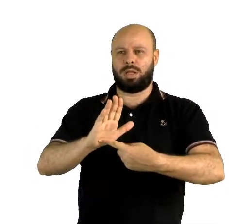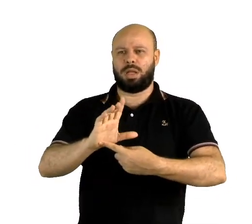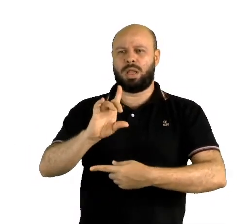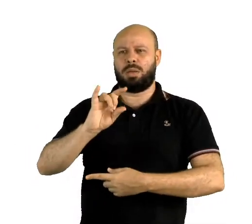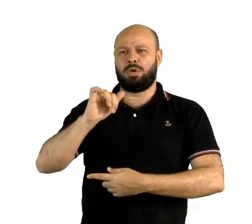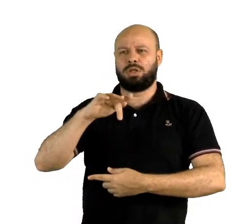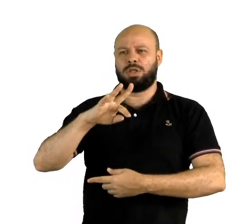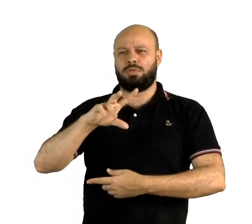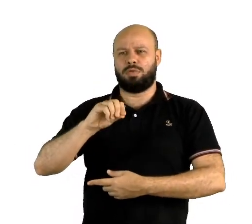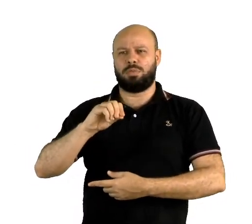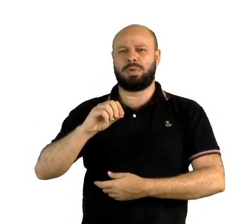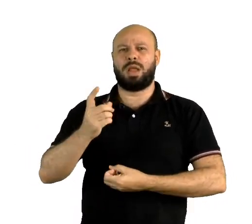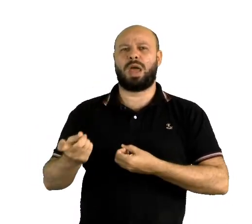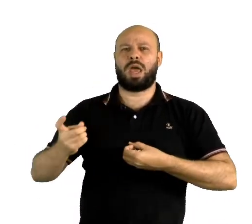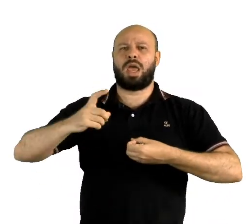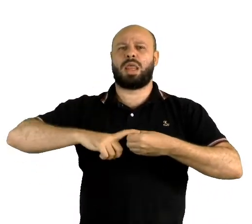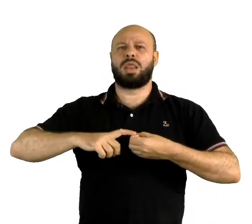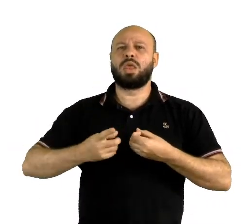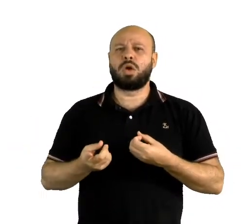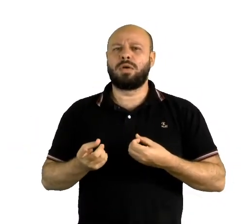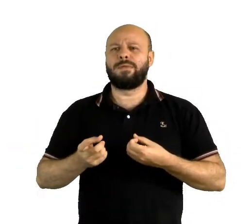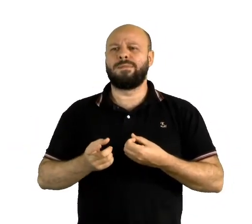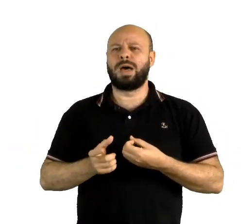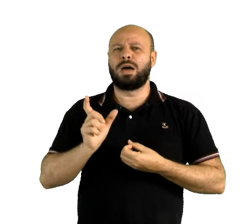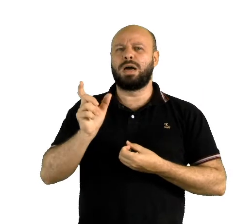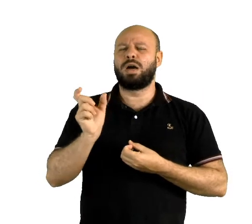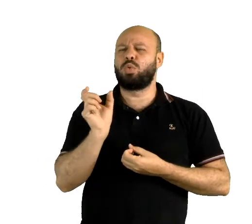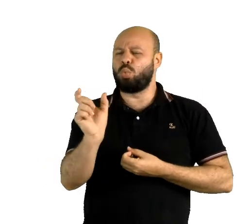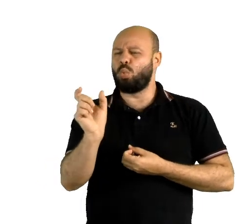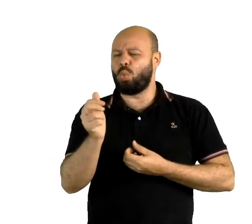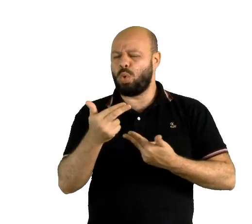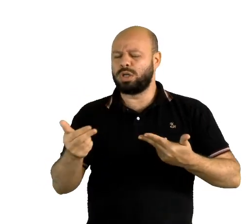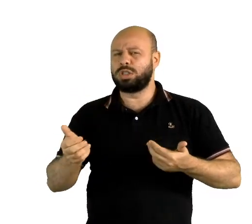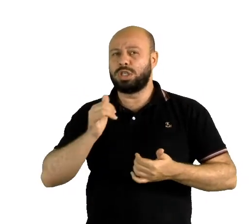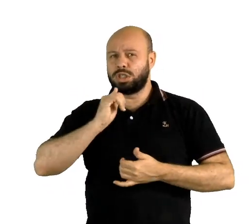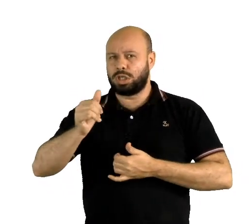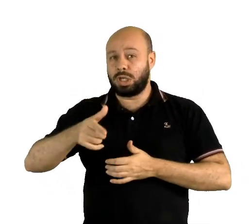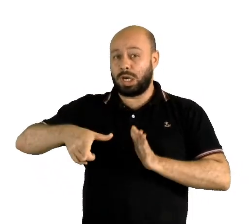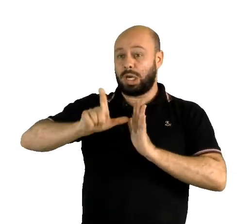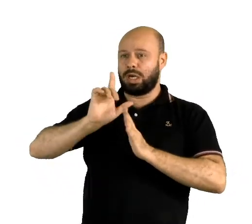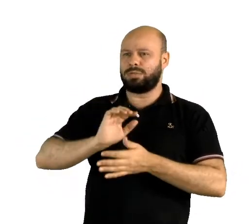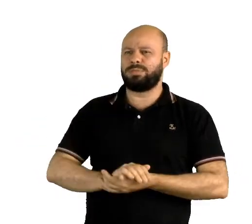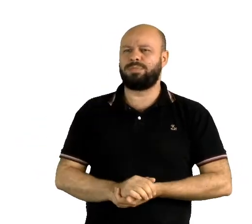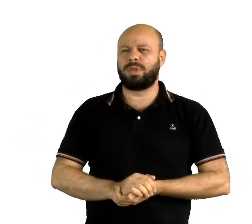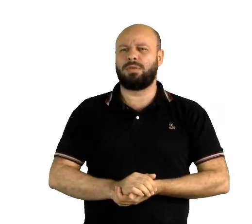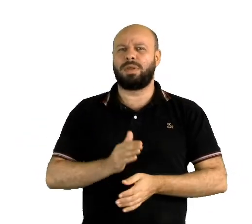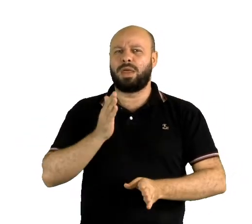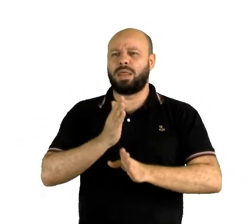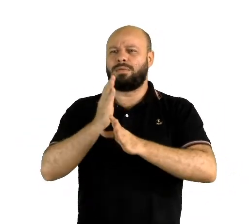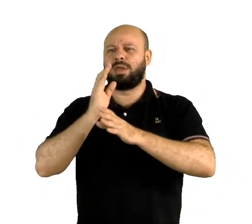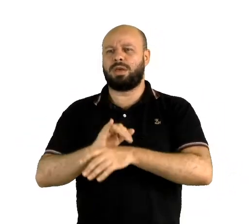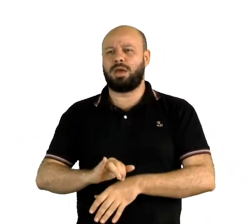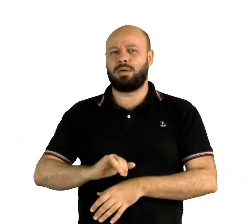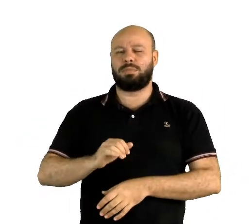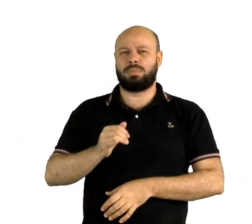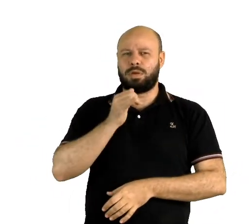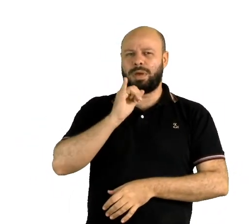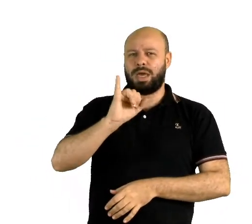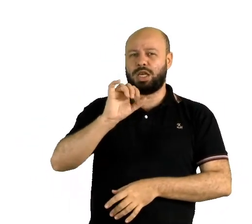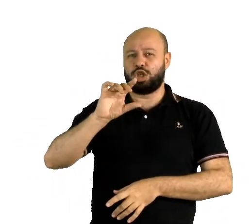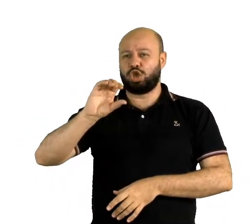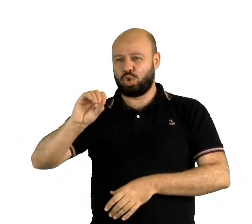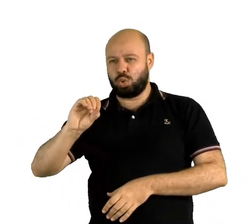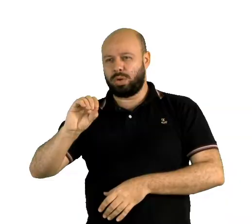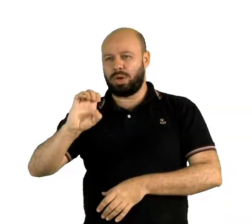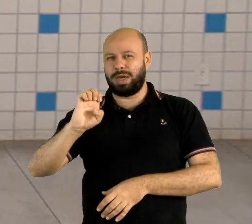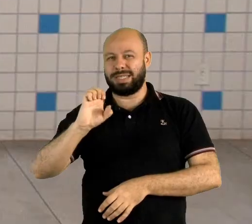algo que foi dito, identifique as informações que as palavras isso e esse retomam nesse